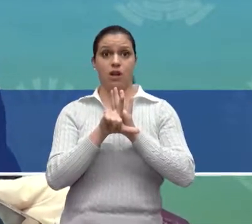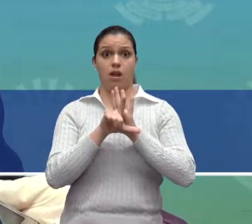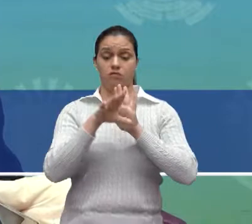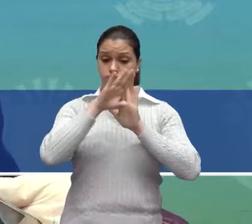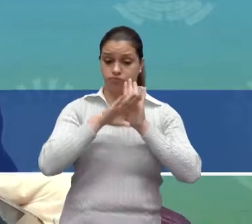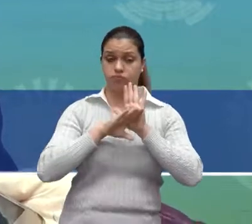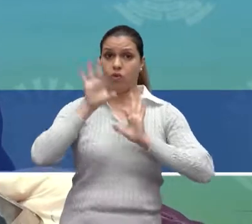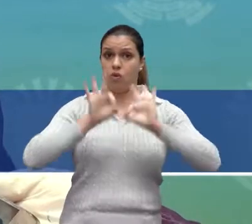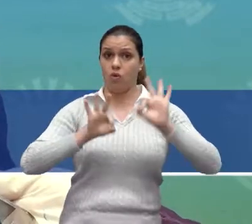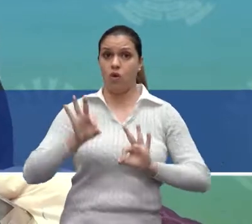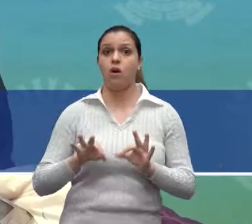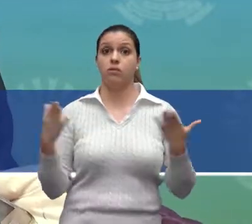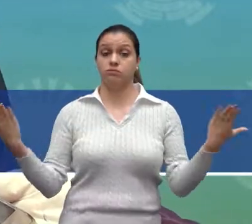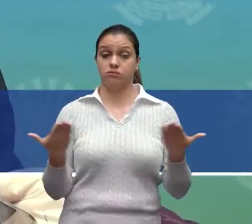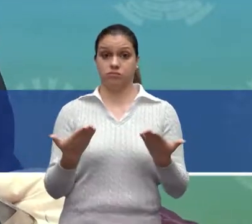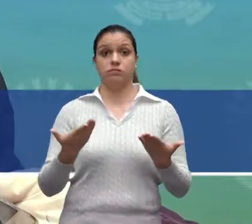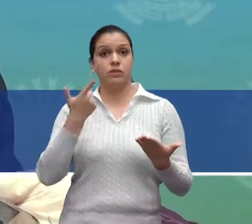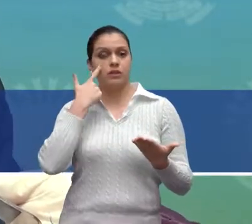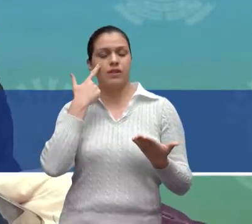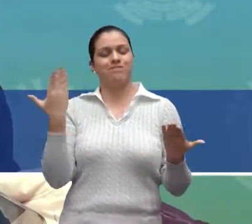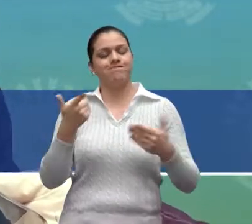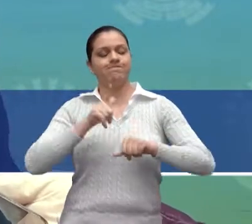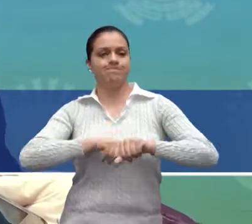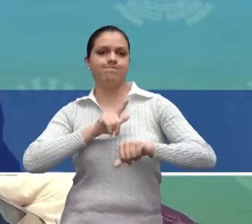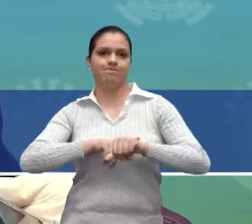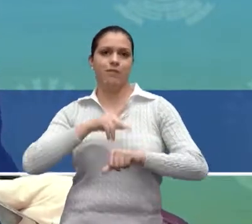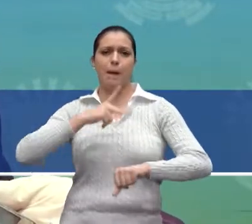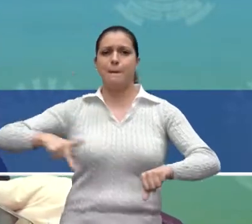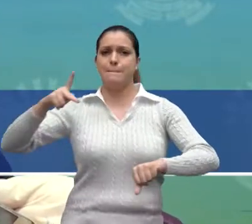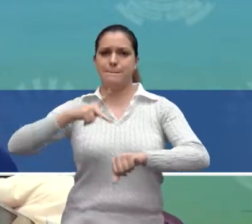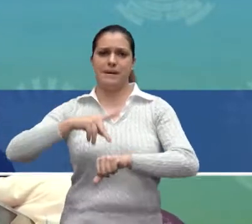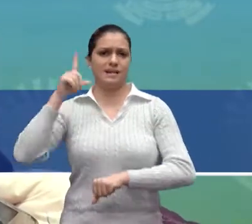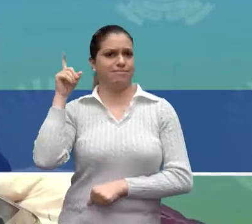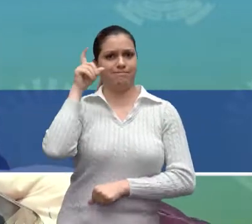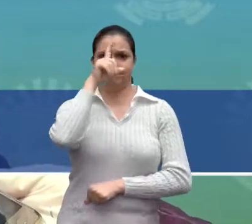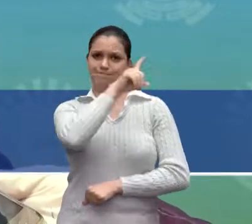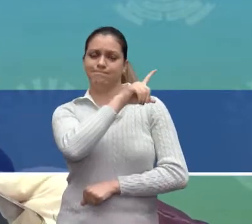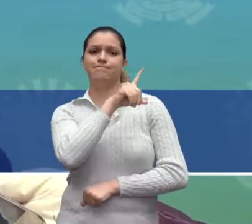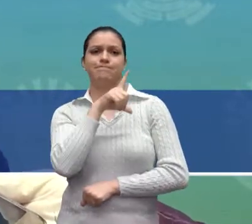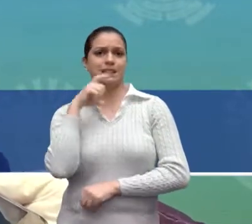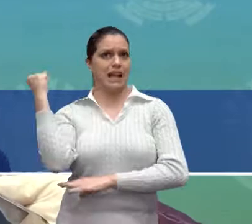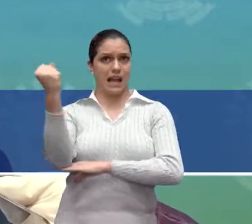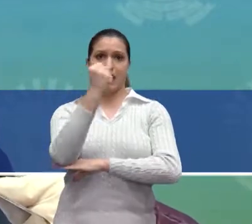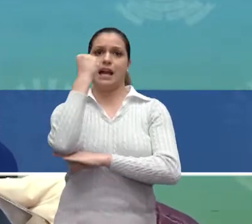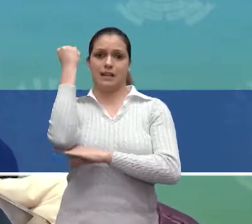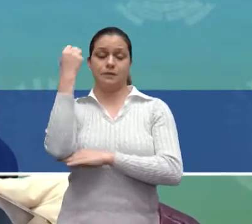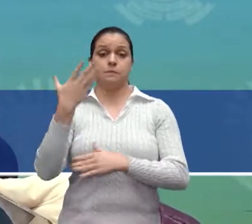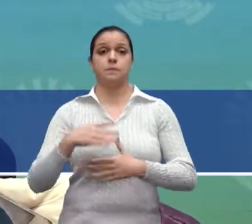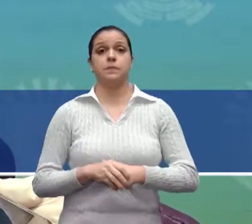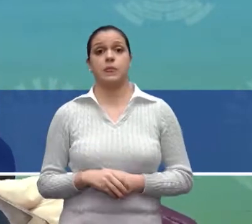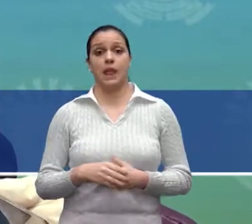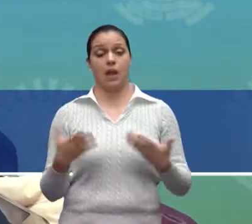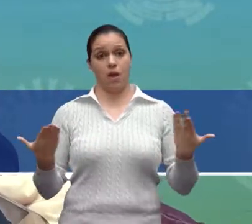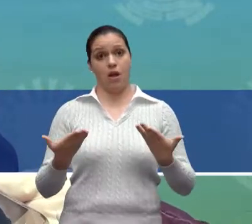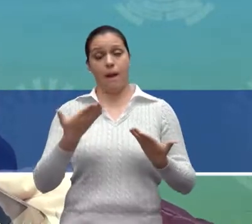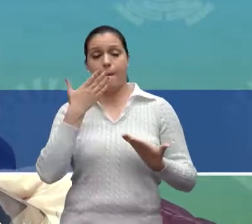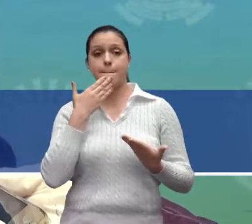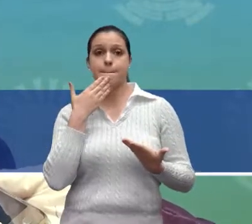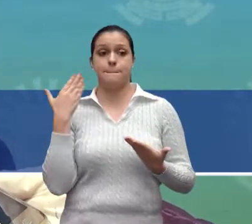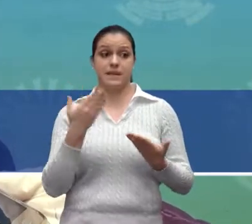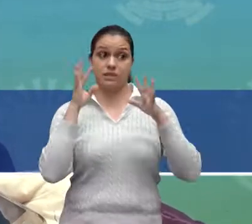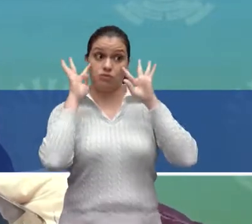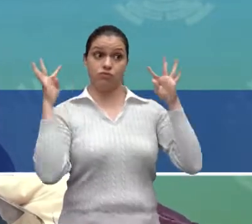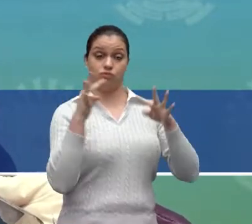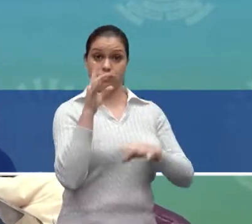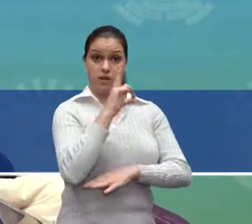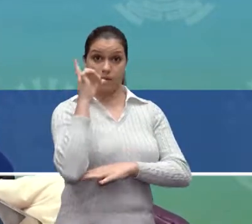sendo pautados ser aplicados nesse momento que a gente passa, que o país passa por um problema de calamidade. Então, essa